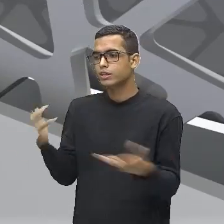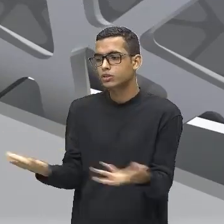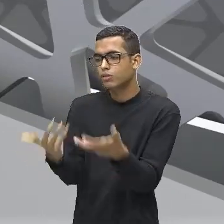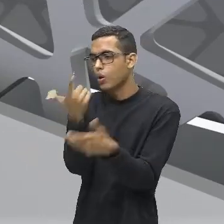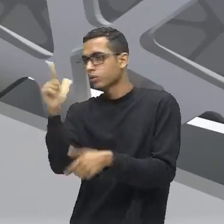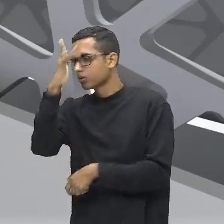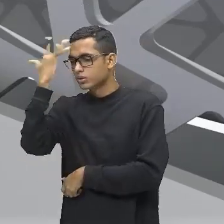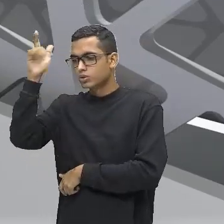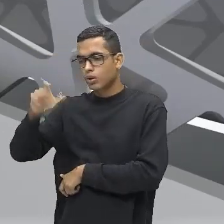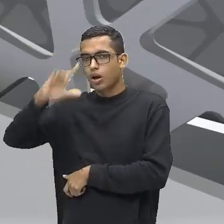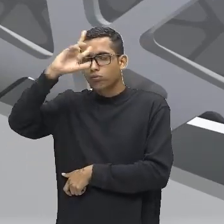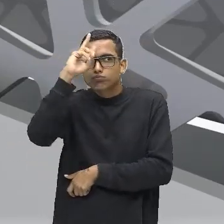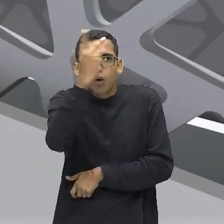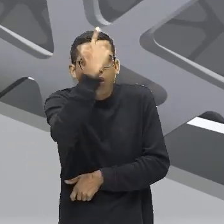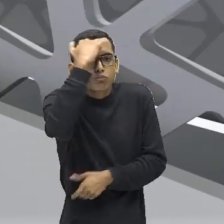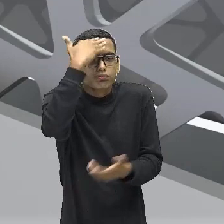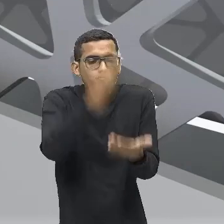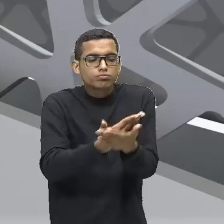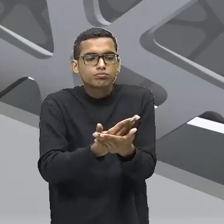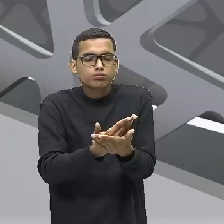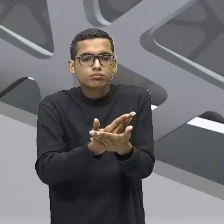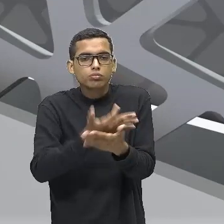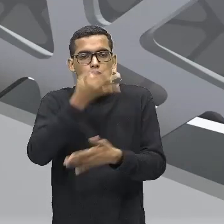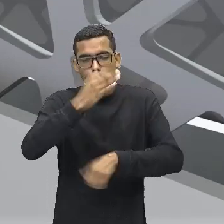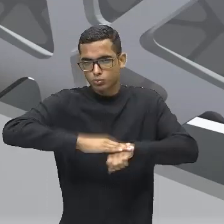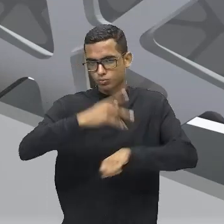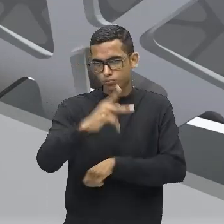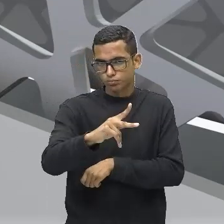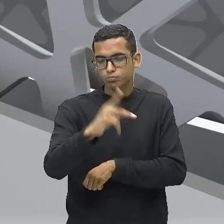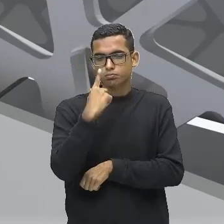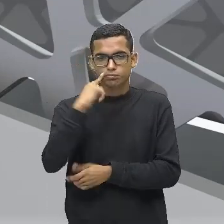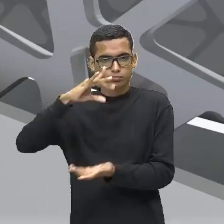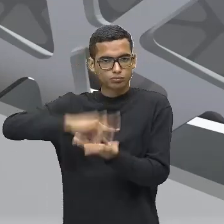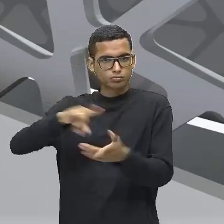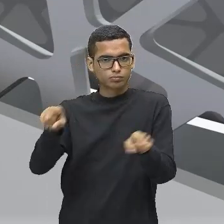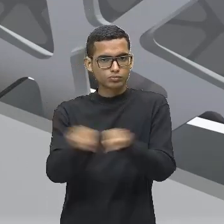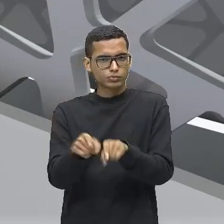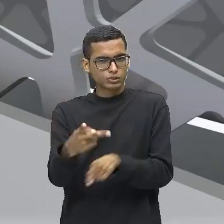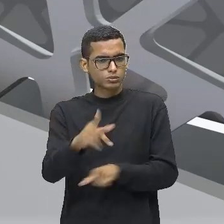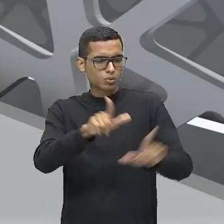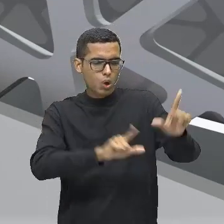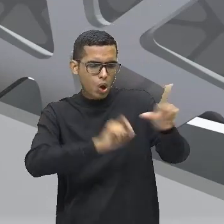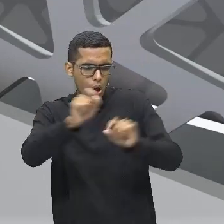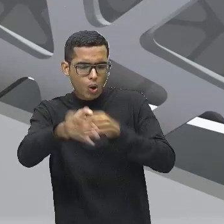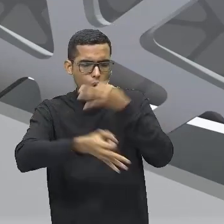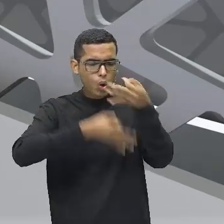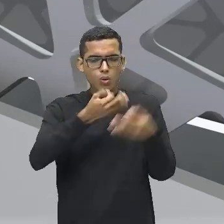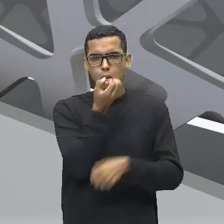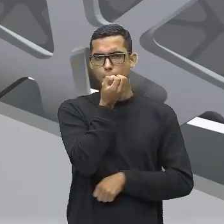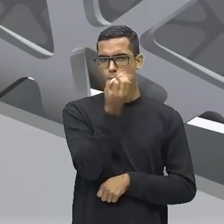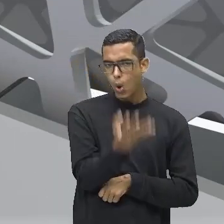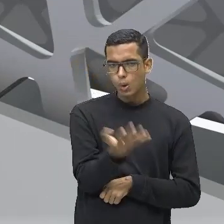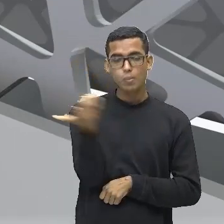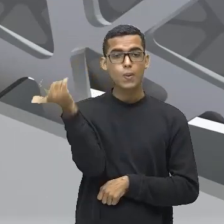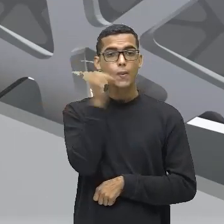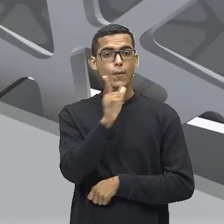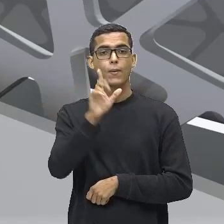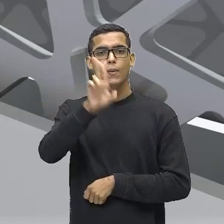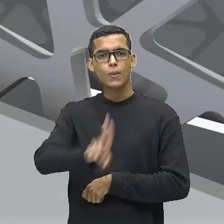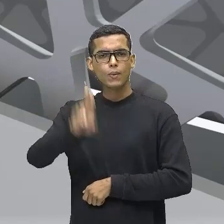outra pessoa que você está certo. Então você sempre vai fazer esse movimento de selecionar os argumentos mais fortes